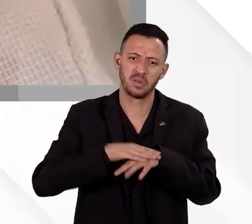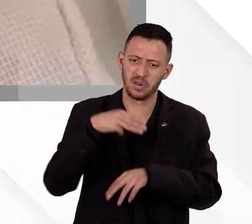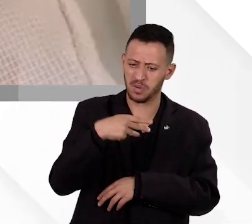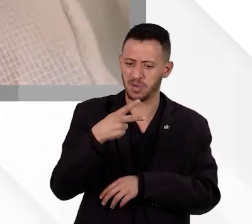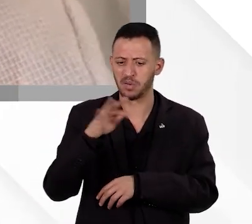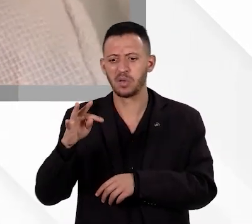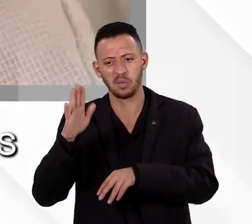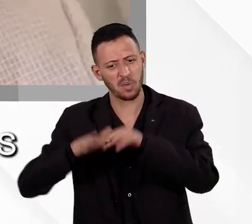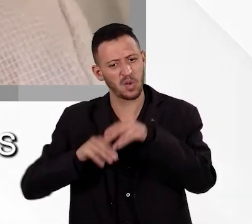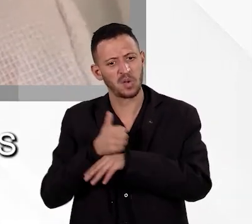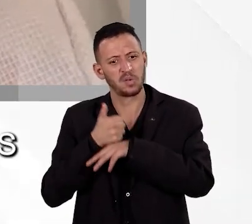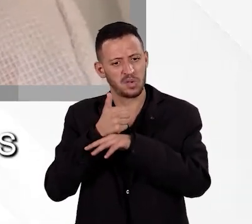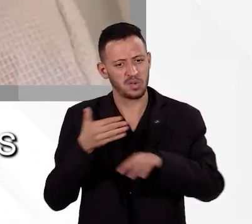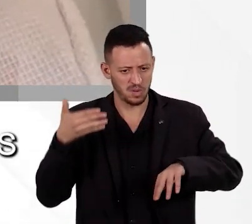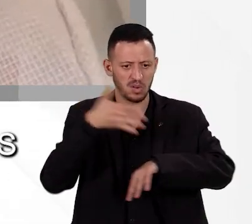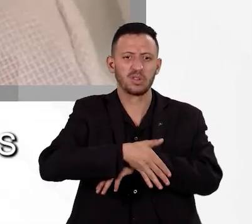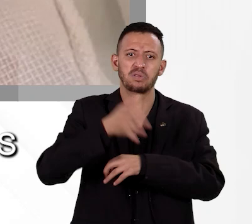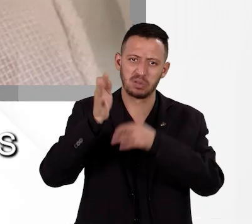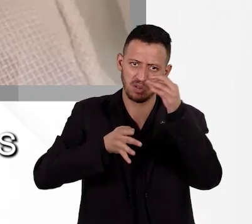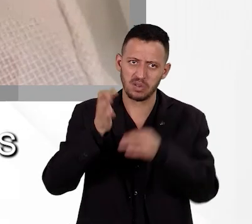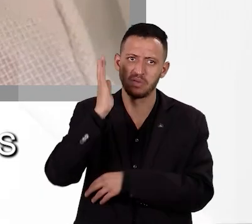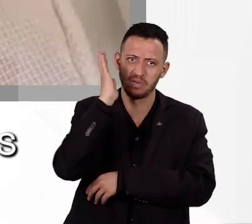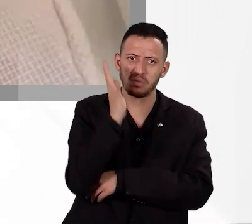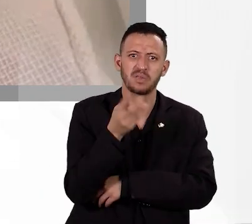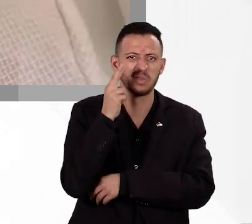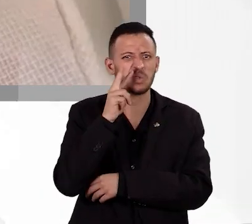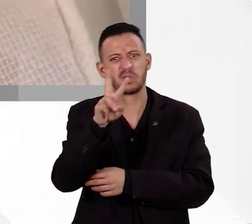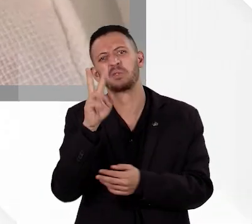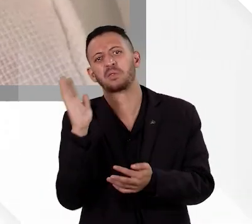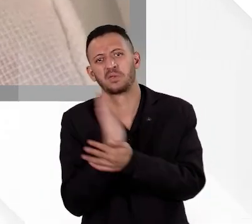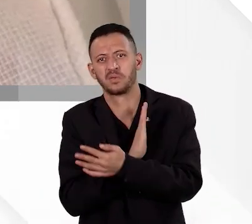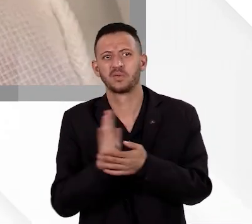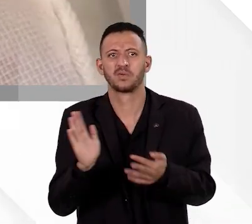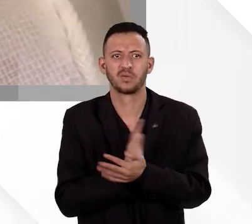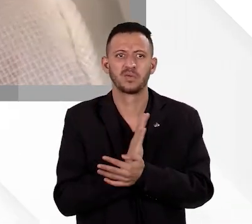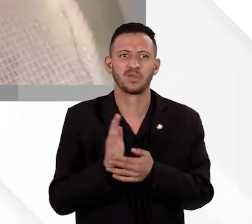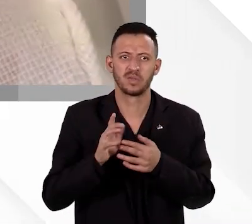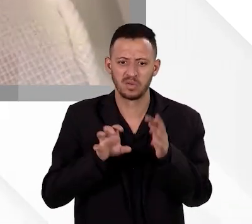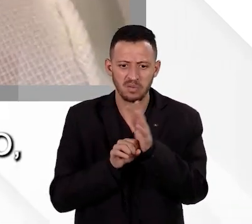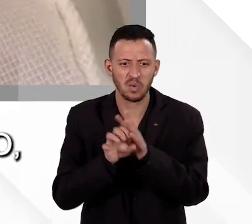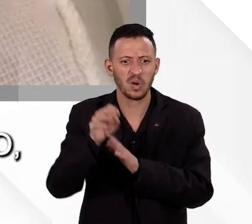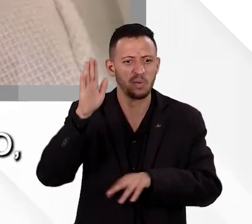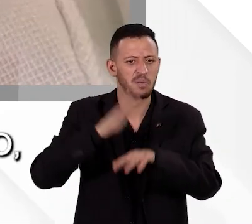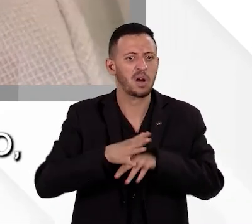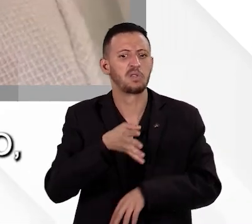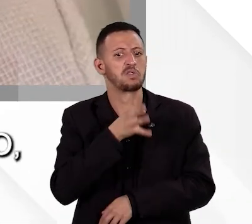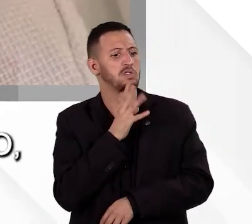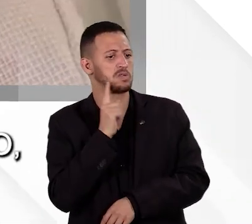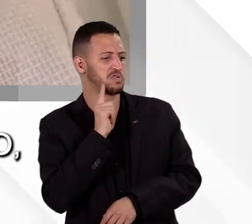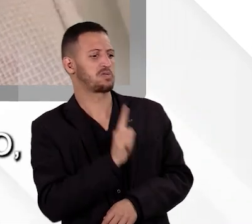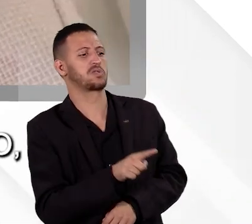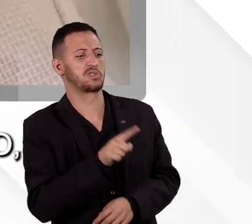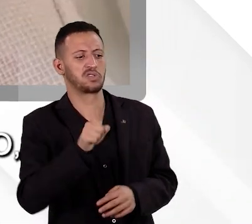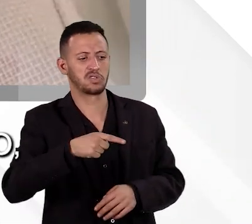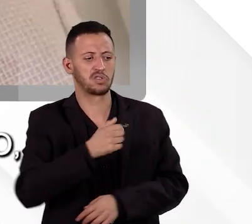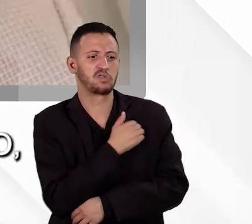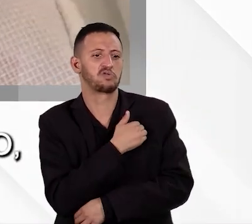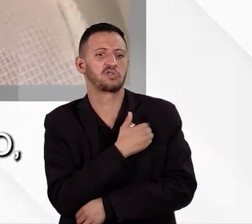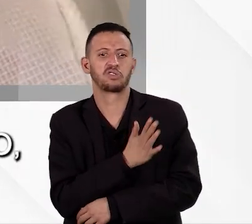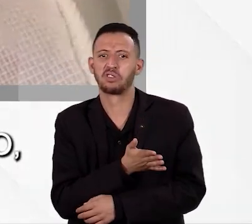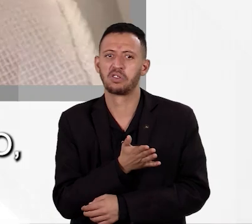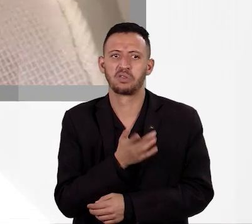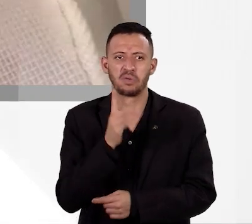até além do MPT, mas de próprios trabalhadores que ingressam na justiça. Eu já vi alguns, né, buscando esse reconhecimento dessa discriminação,